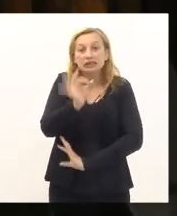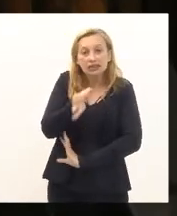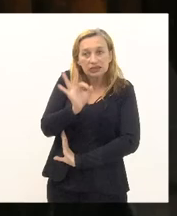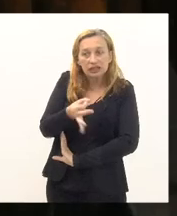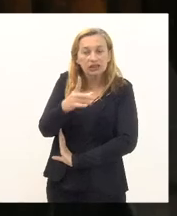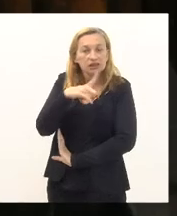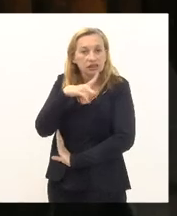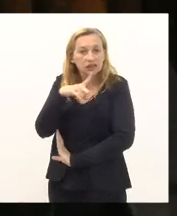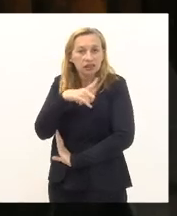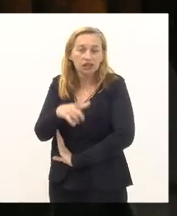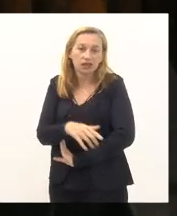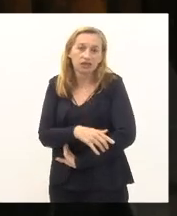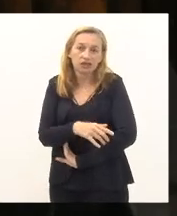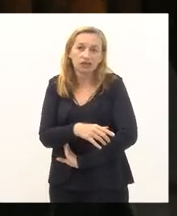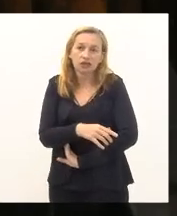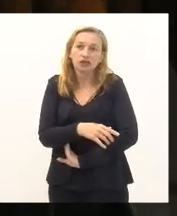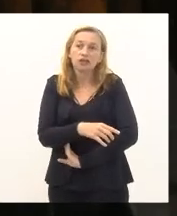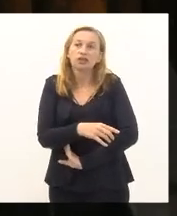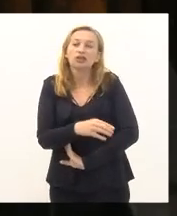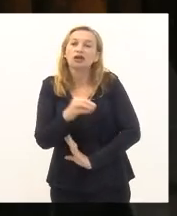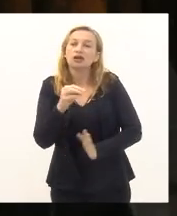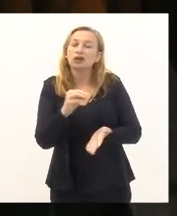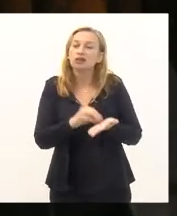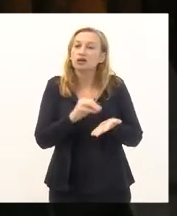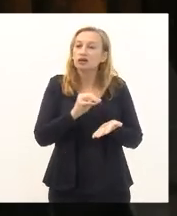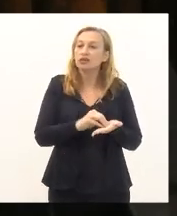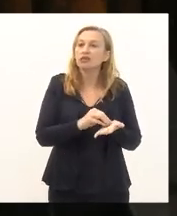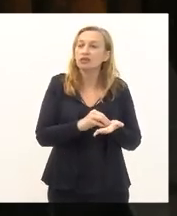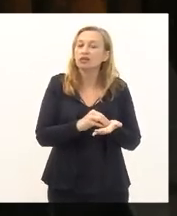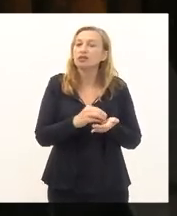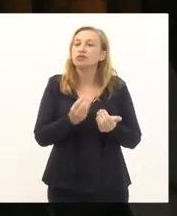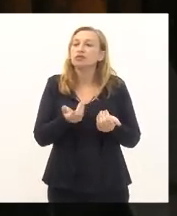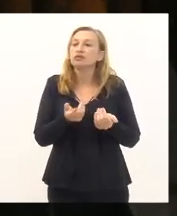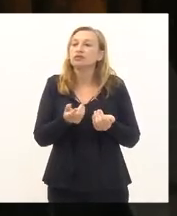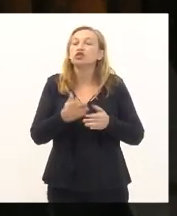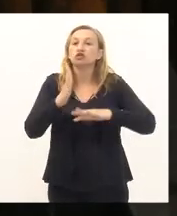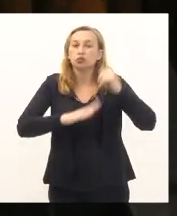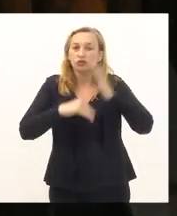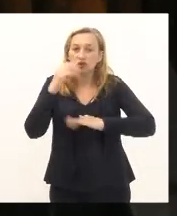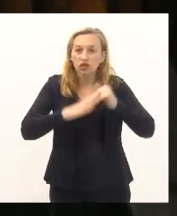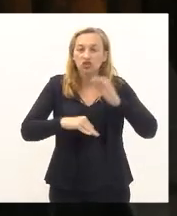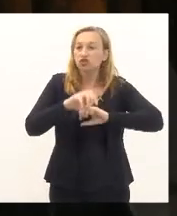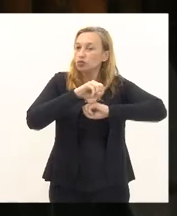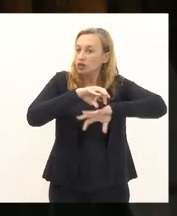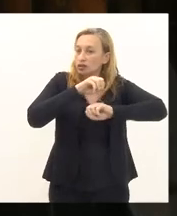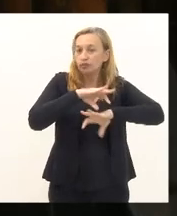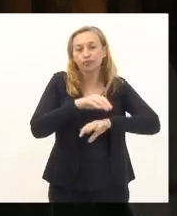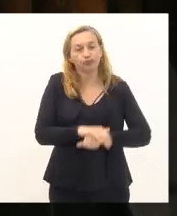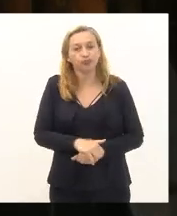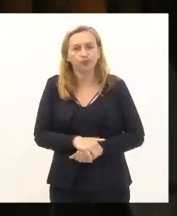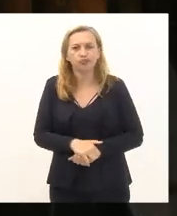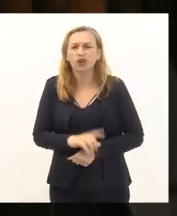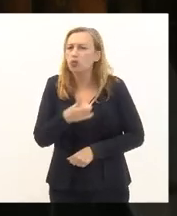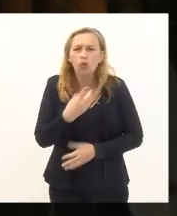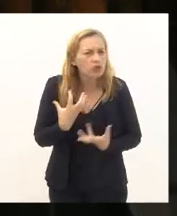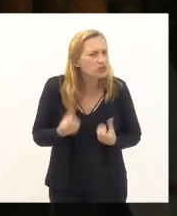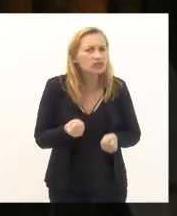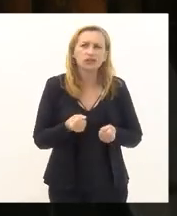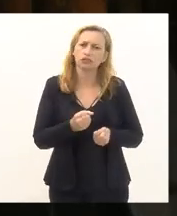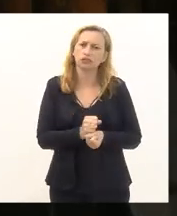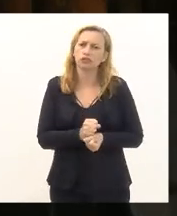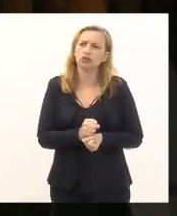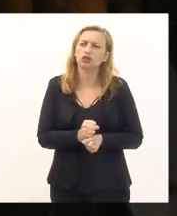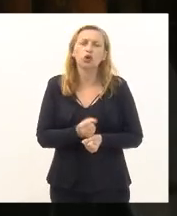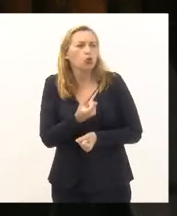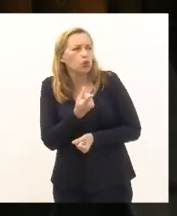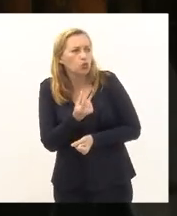o descongelamento dos enquadramentos e das progressões dos profissionais de educação. É inadmissível que,